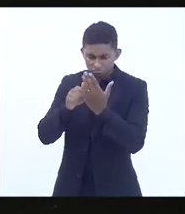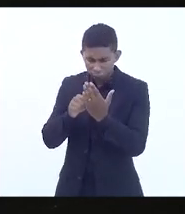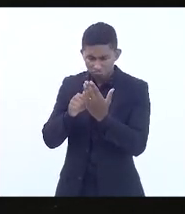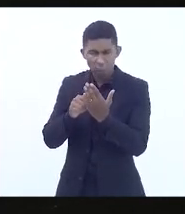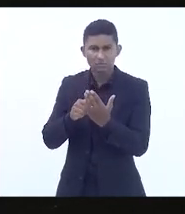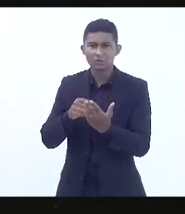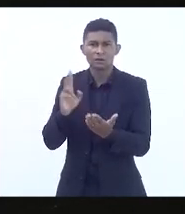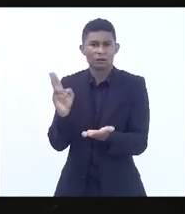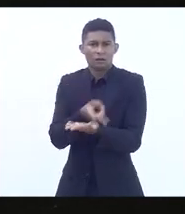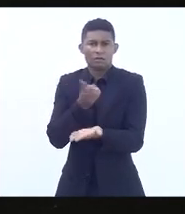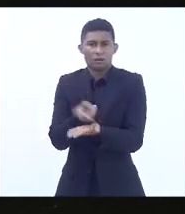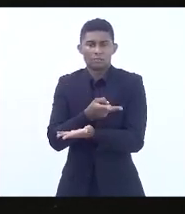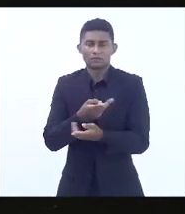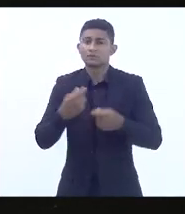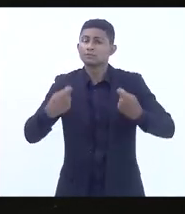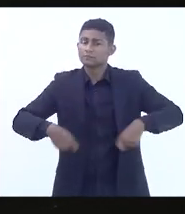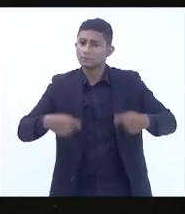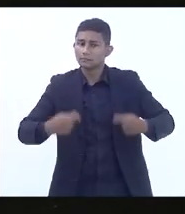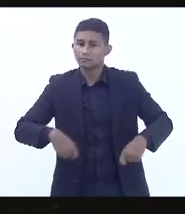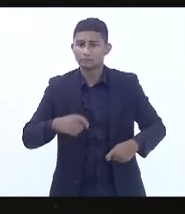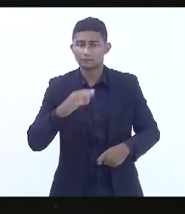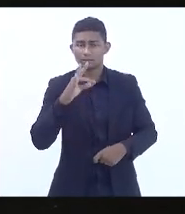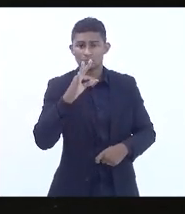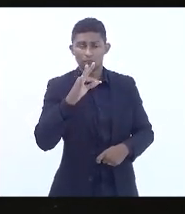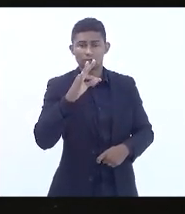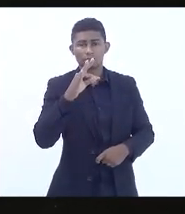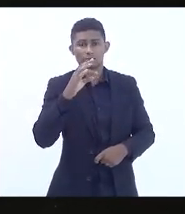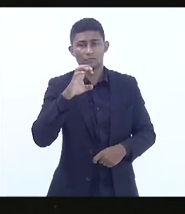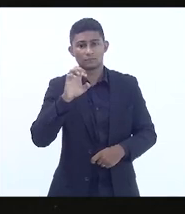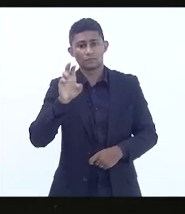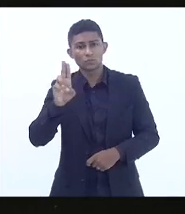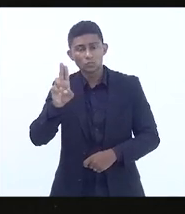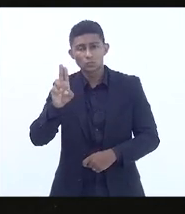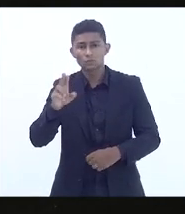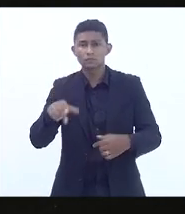DCMUM, tem que rezar a resolução